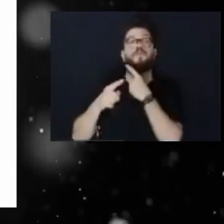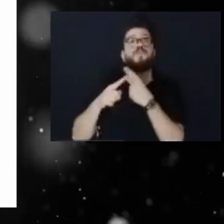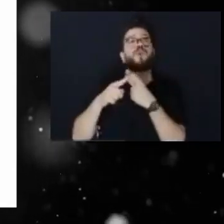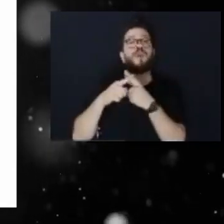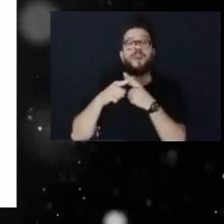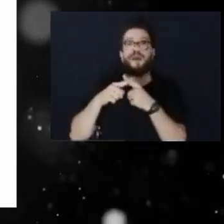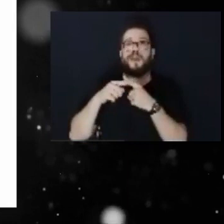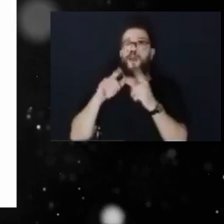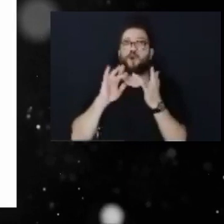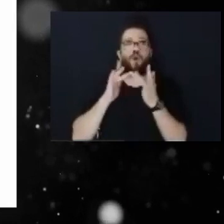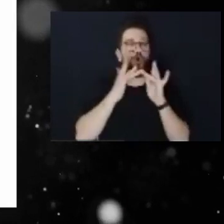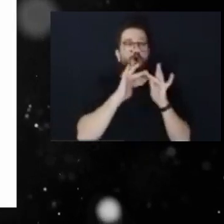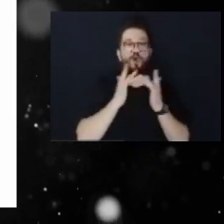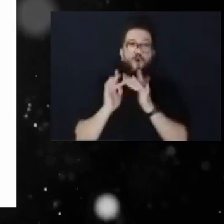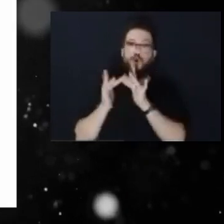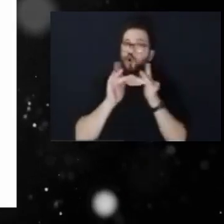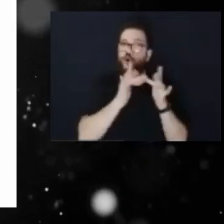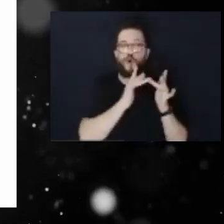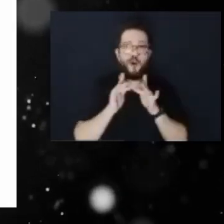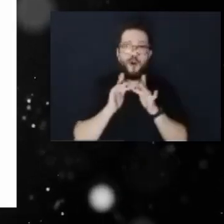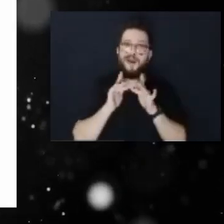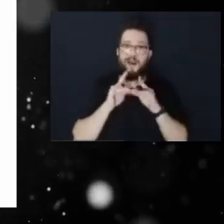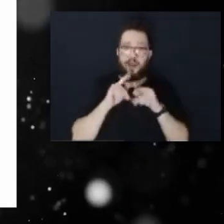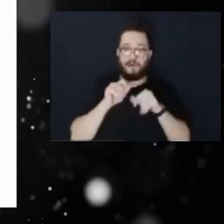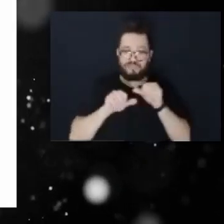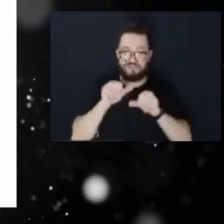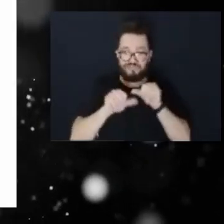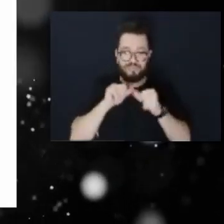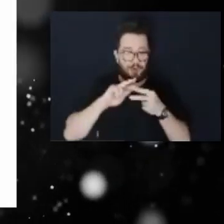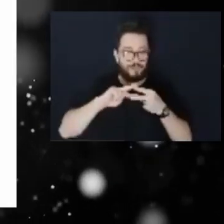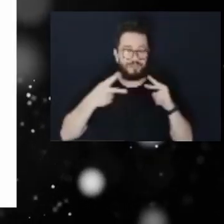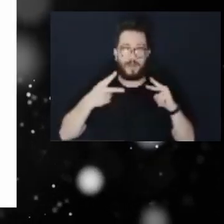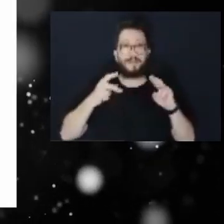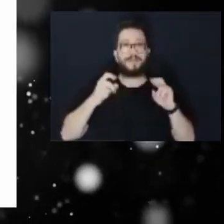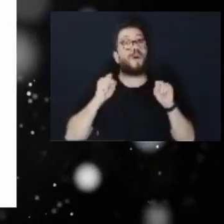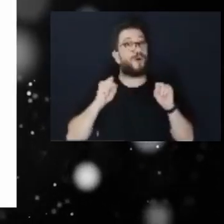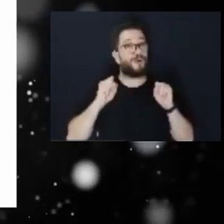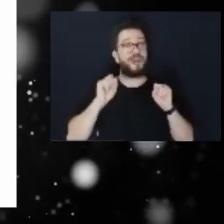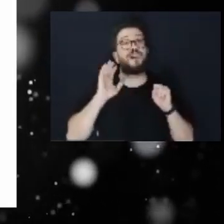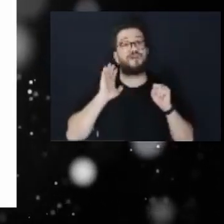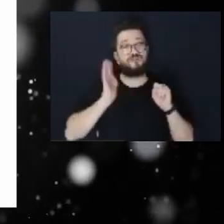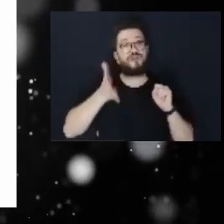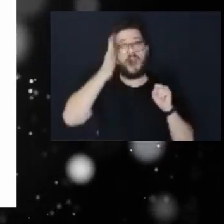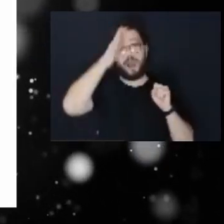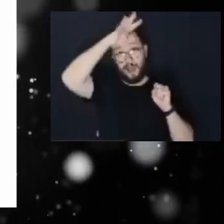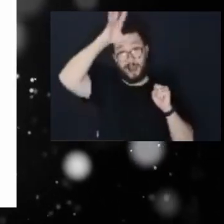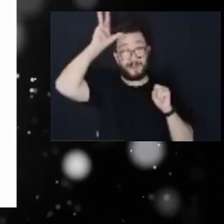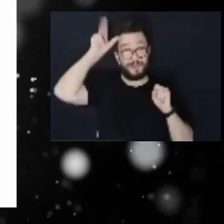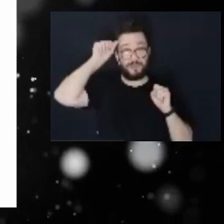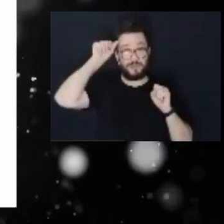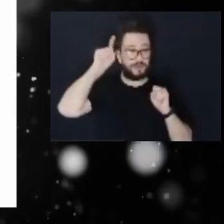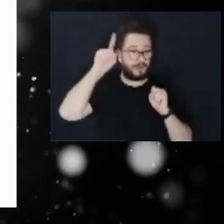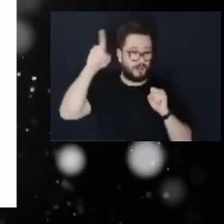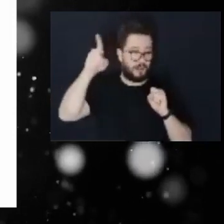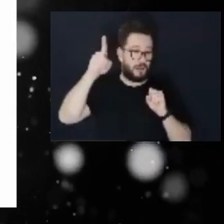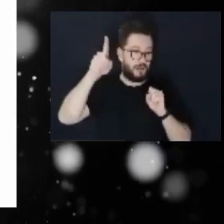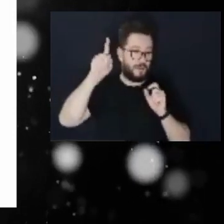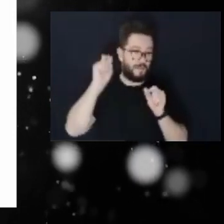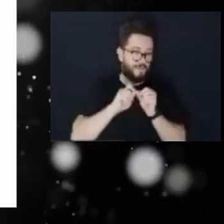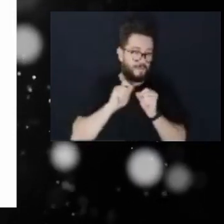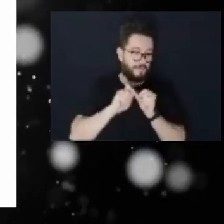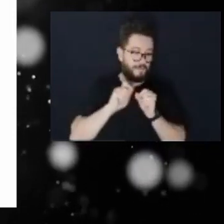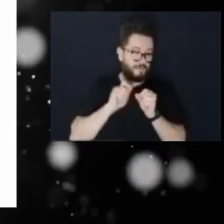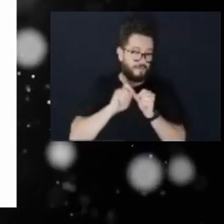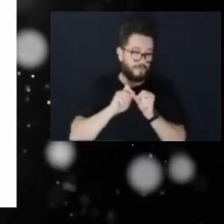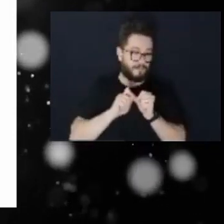circulação viral. Isso pode acontecer. Já surgiu uma nova variante em Manaus, que é a P1, que tem causado toda essa